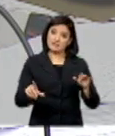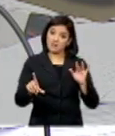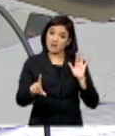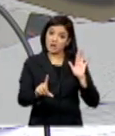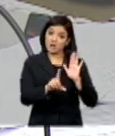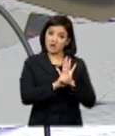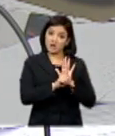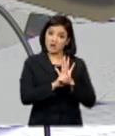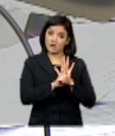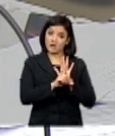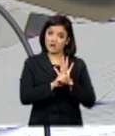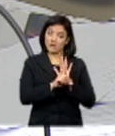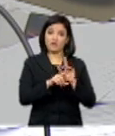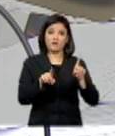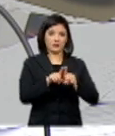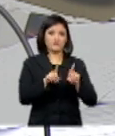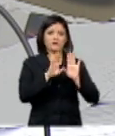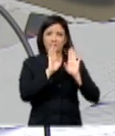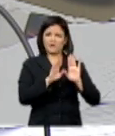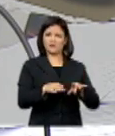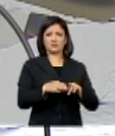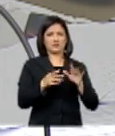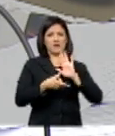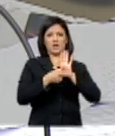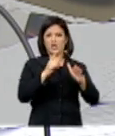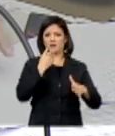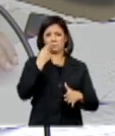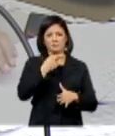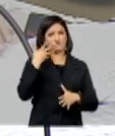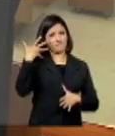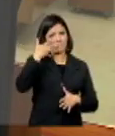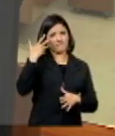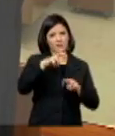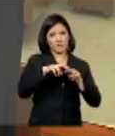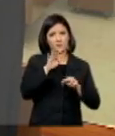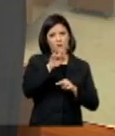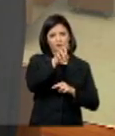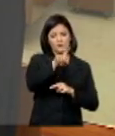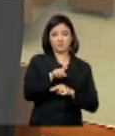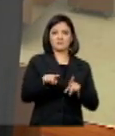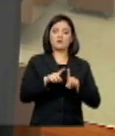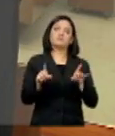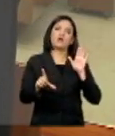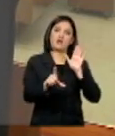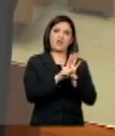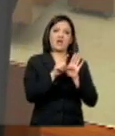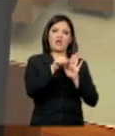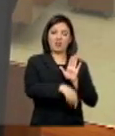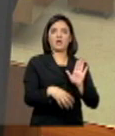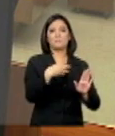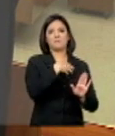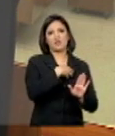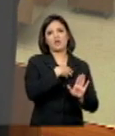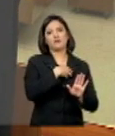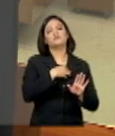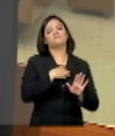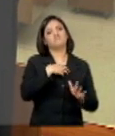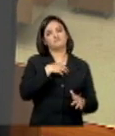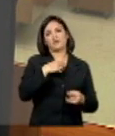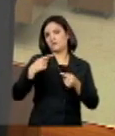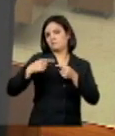demais argumentos trazidos pelo ministro luiz fux a lei é realmente é inconstitucional